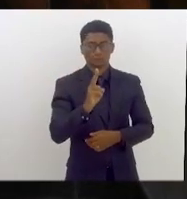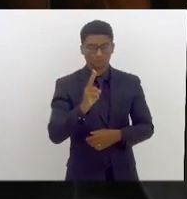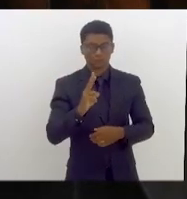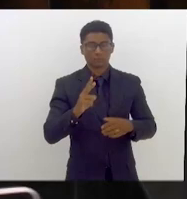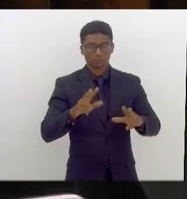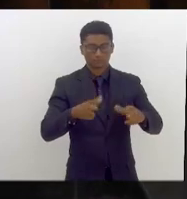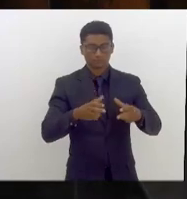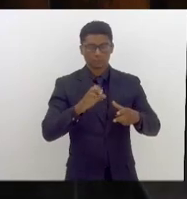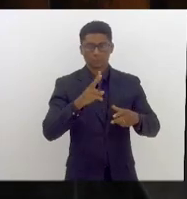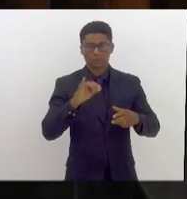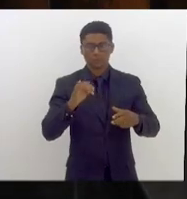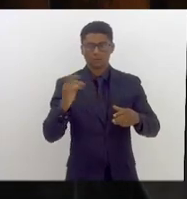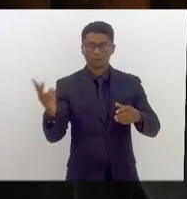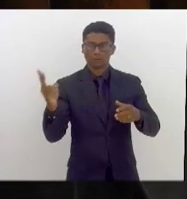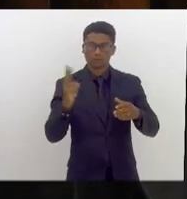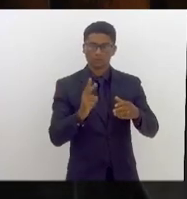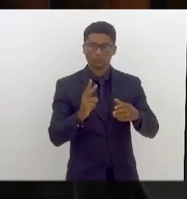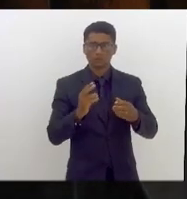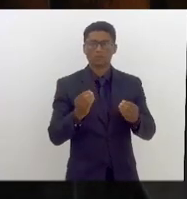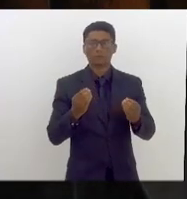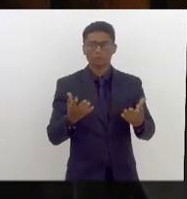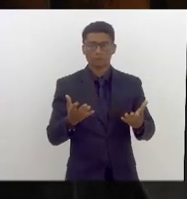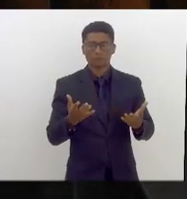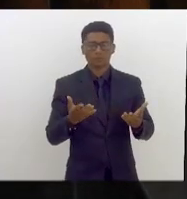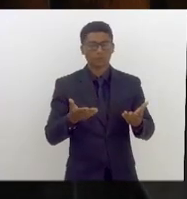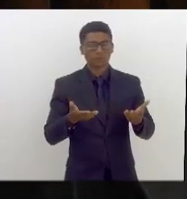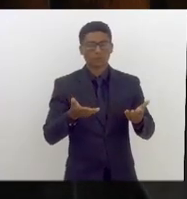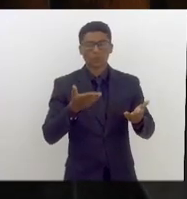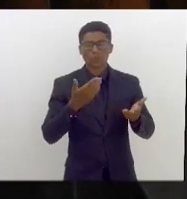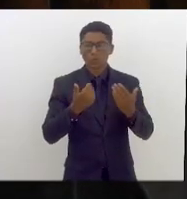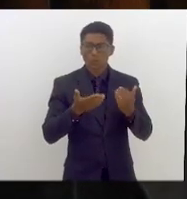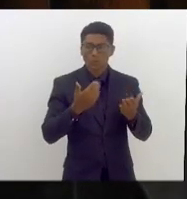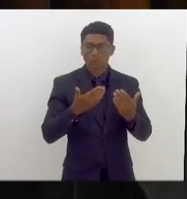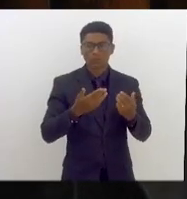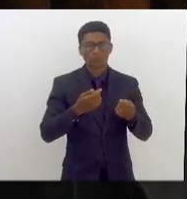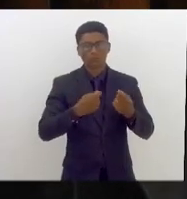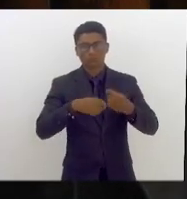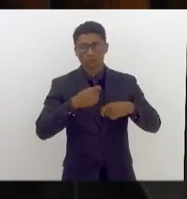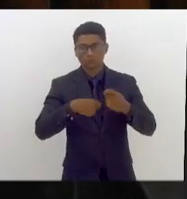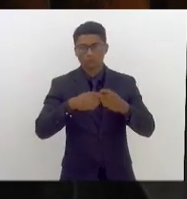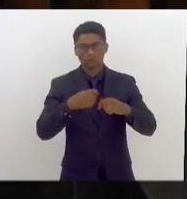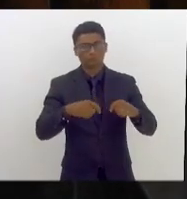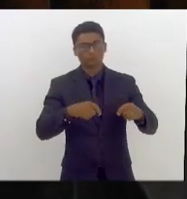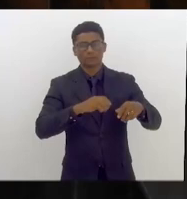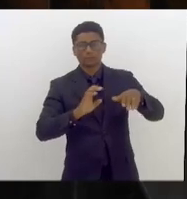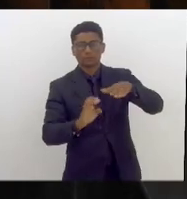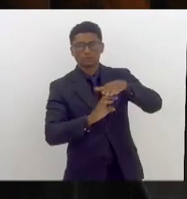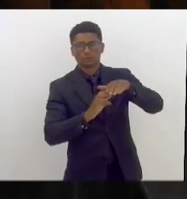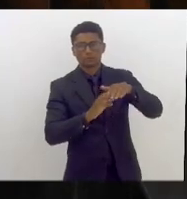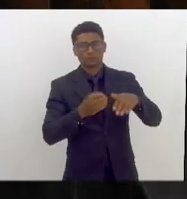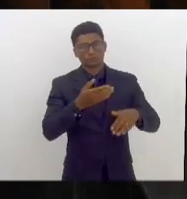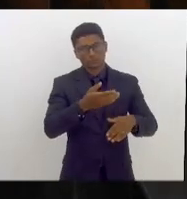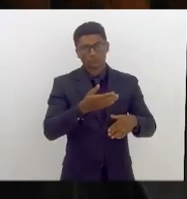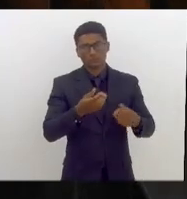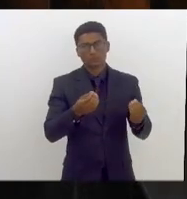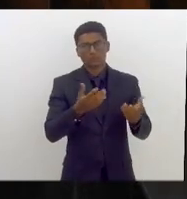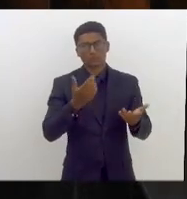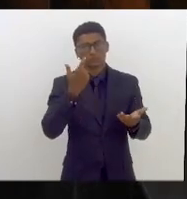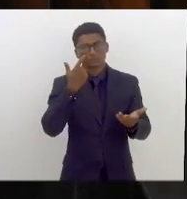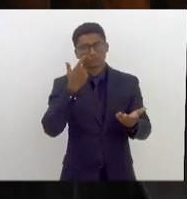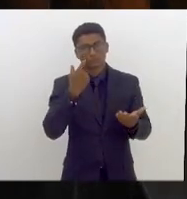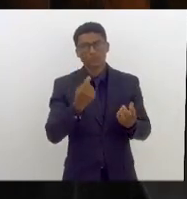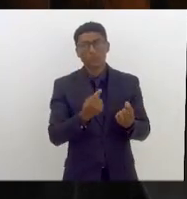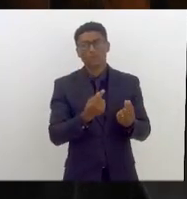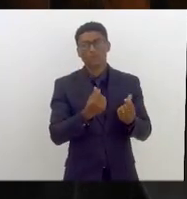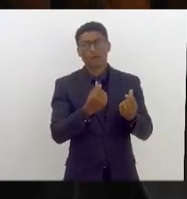inclusive, para participar das rodadas de negociação com a concessionária para definir o aumento do valor